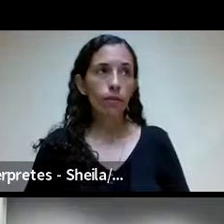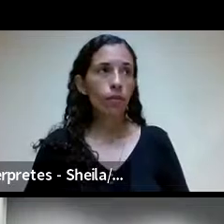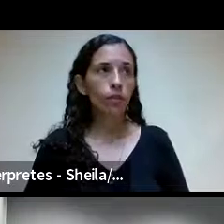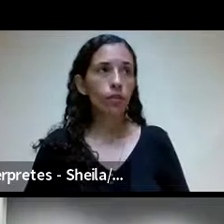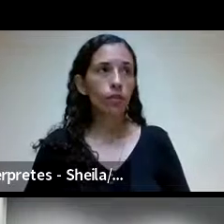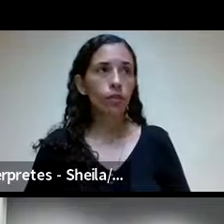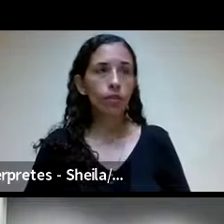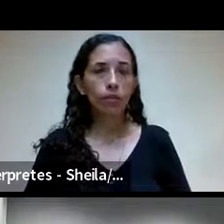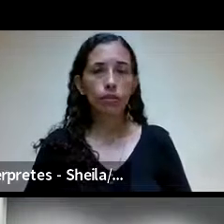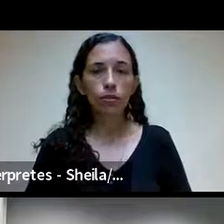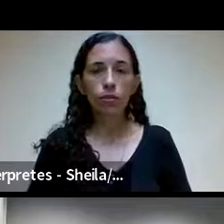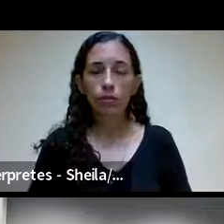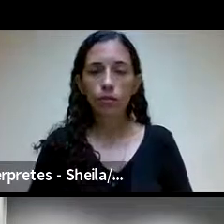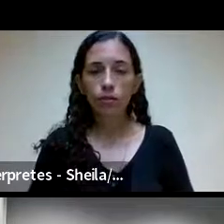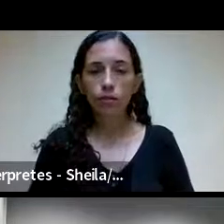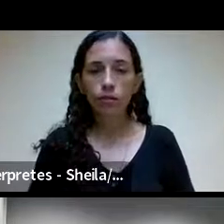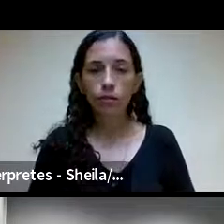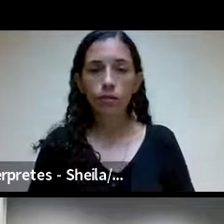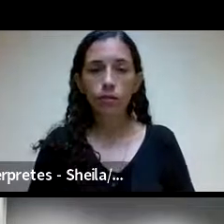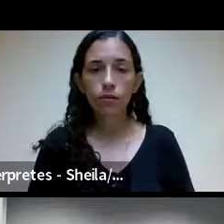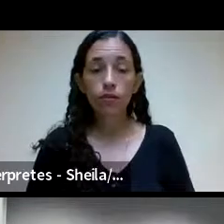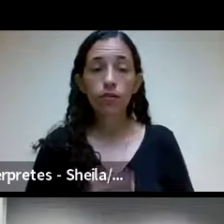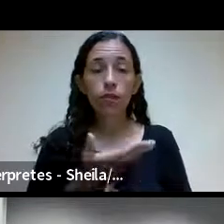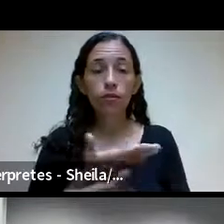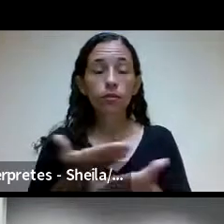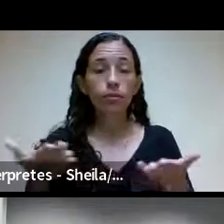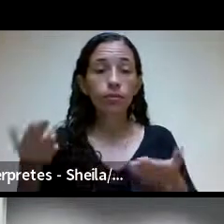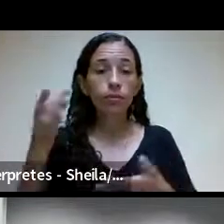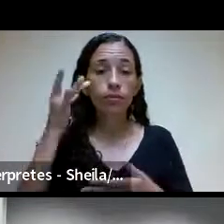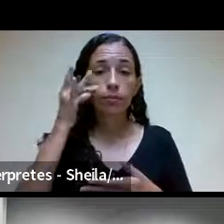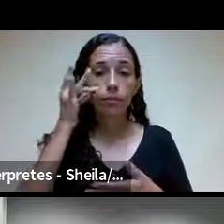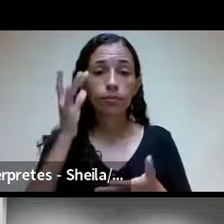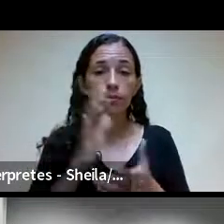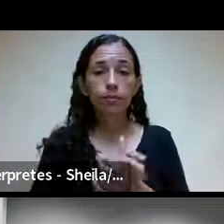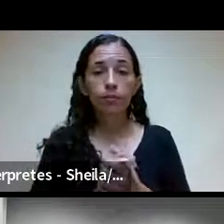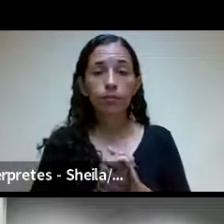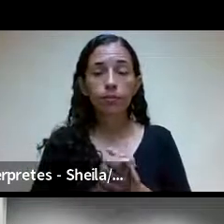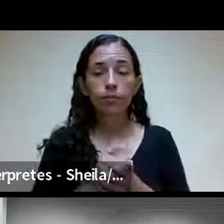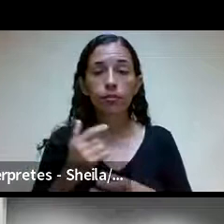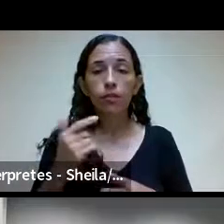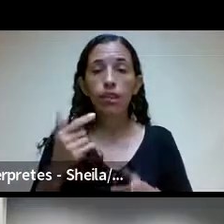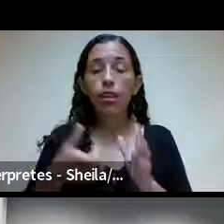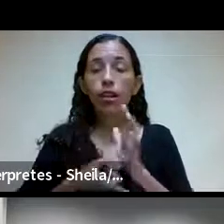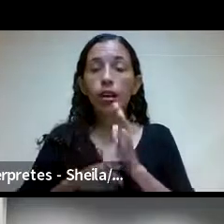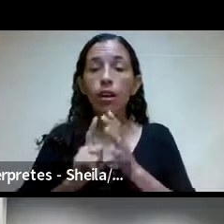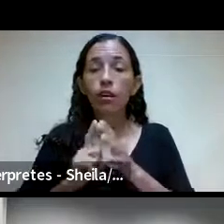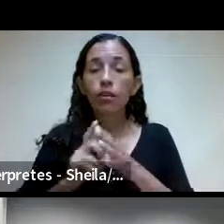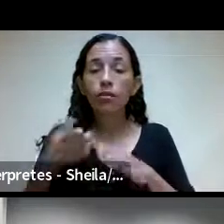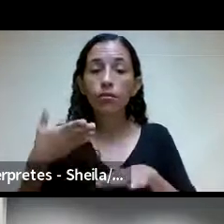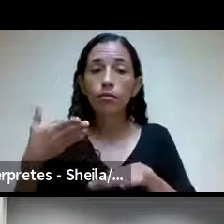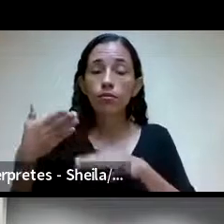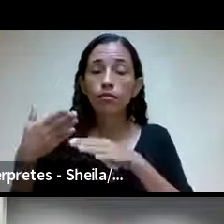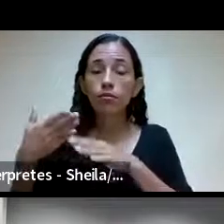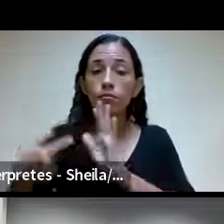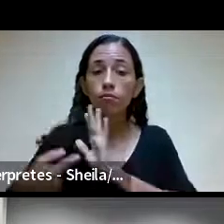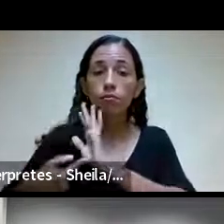desembargador Gilson, nosso presidente. Antes de adentrar no mérito, excelência, eu venho refutar a